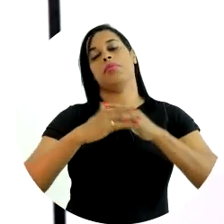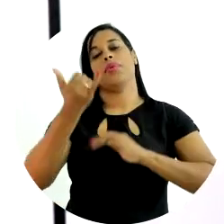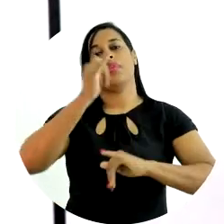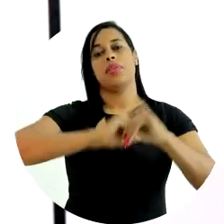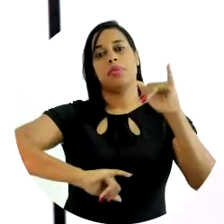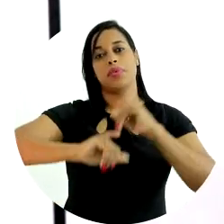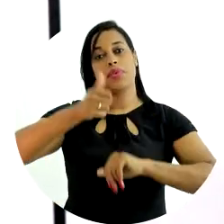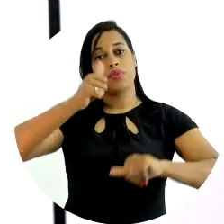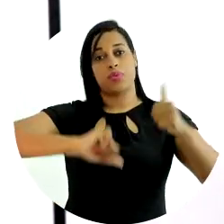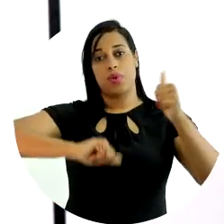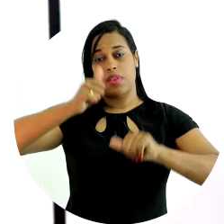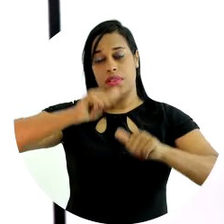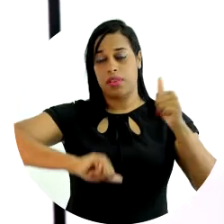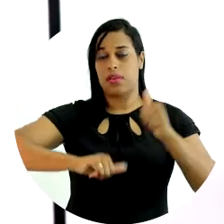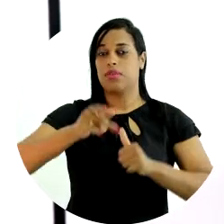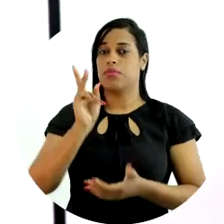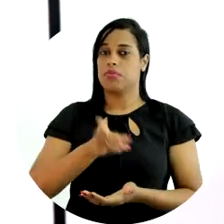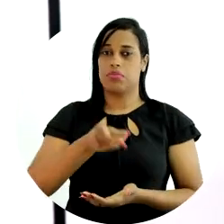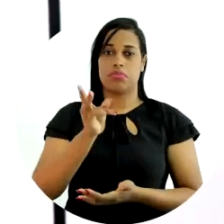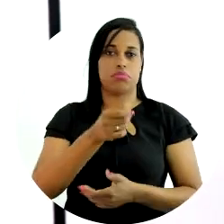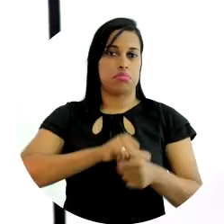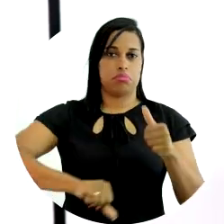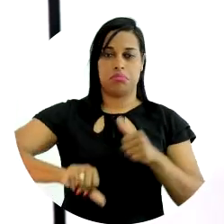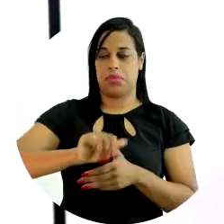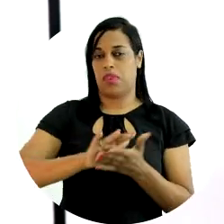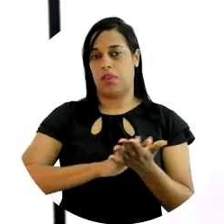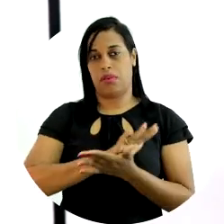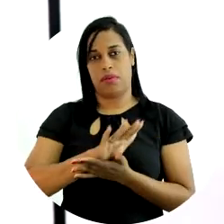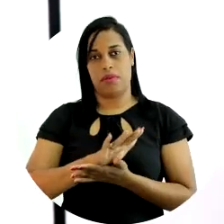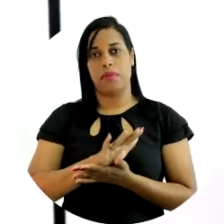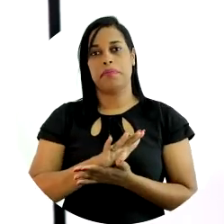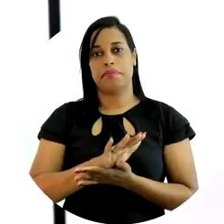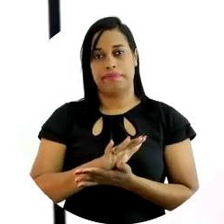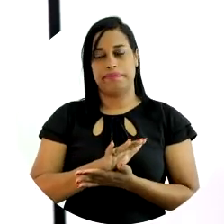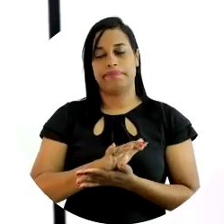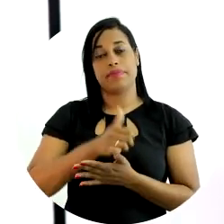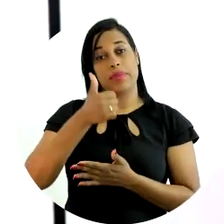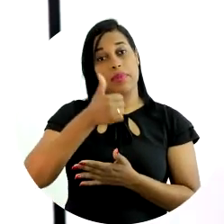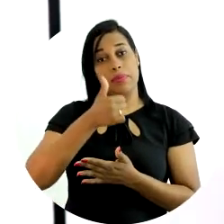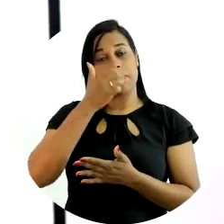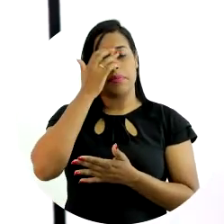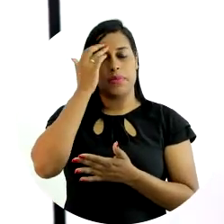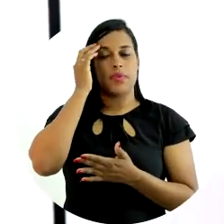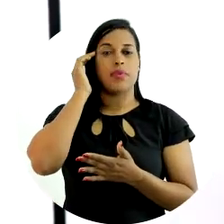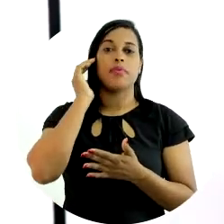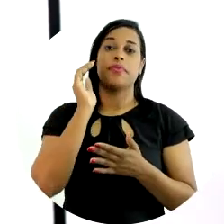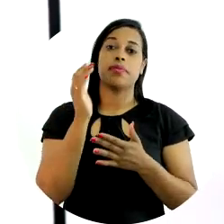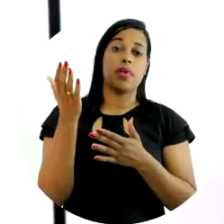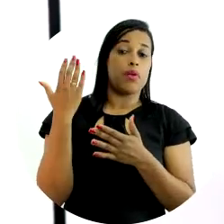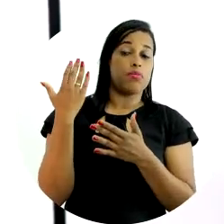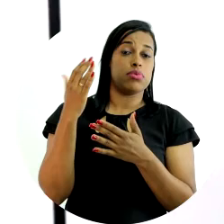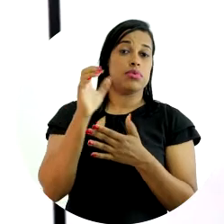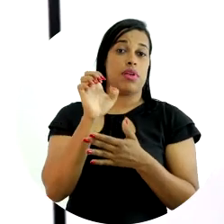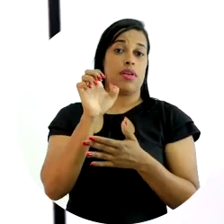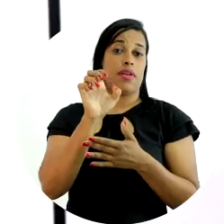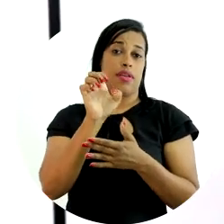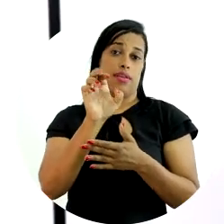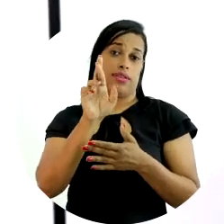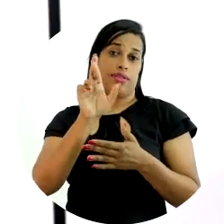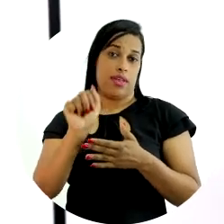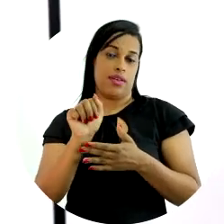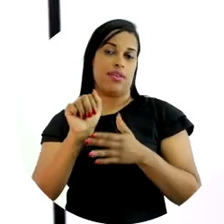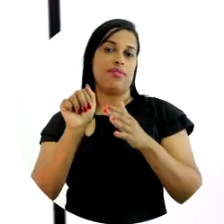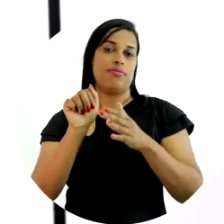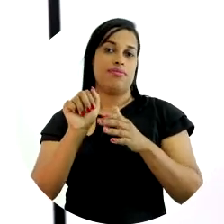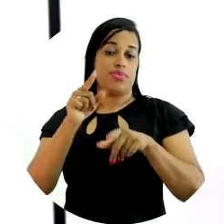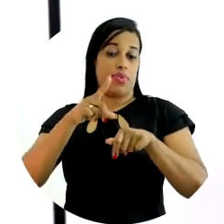pelos laboratórios. A qualidade se manteve basicamente inalterada durante a primeira República. Na era